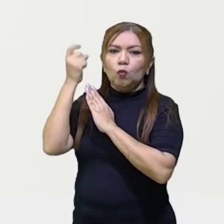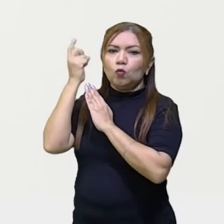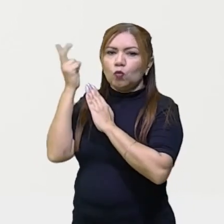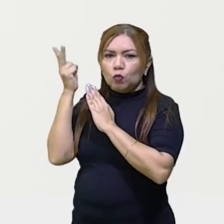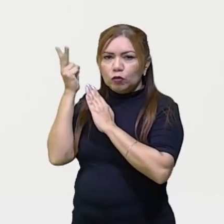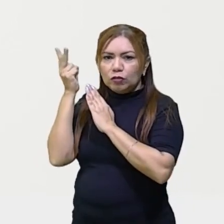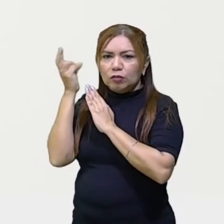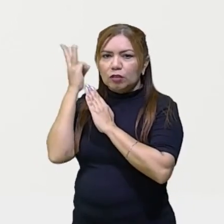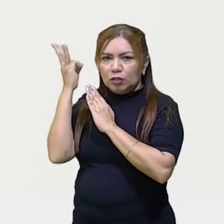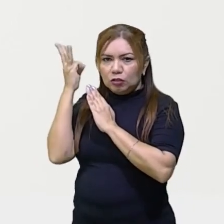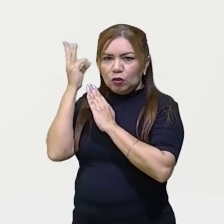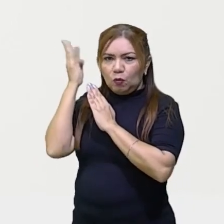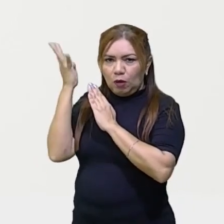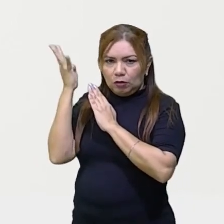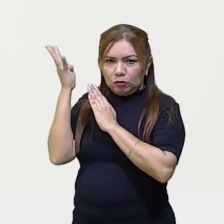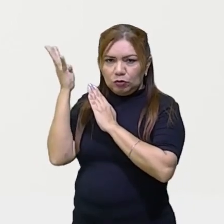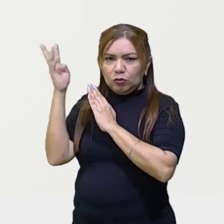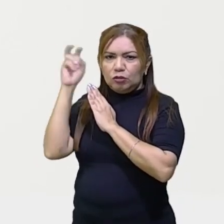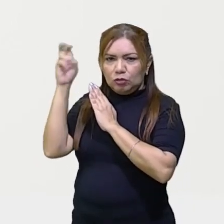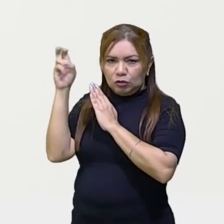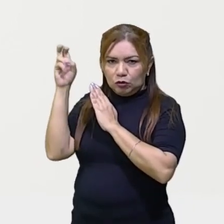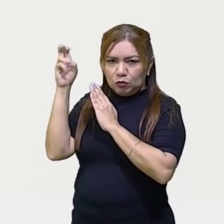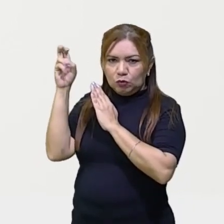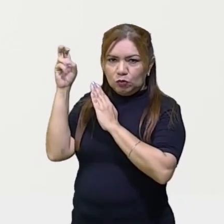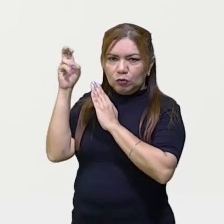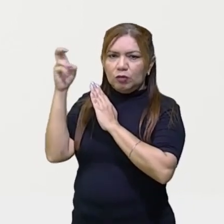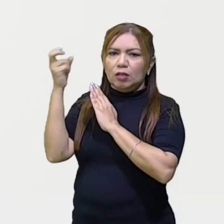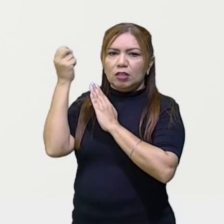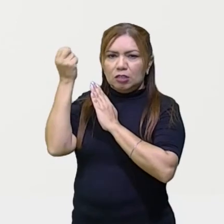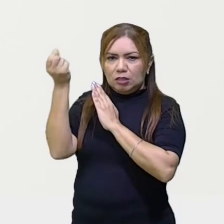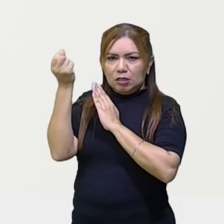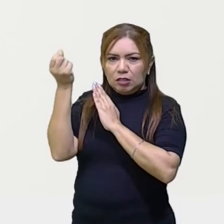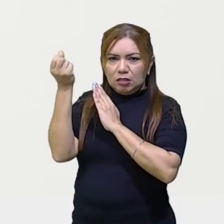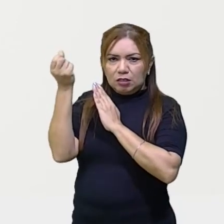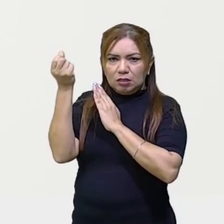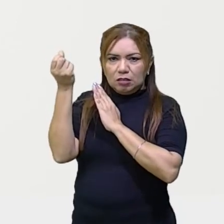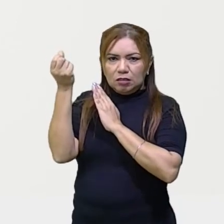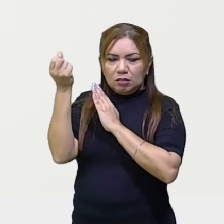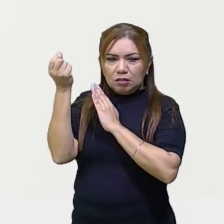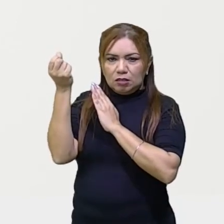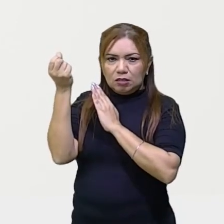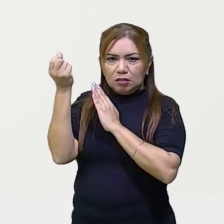três quatro cinco seis